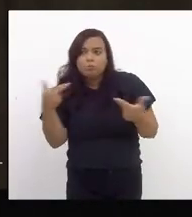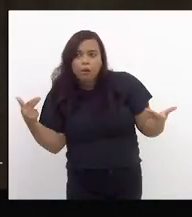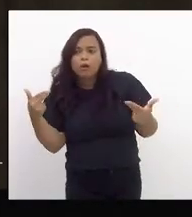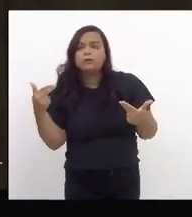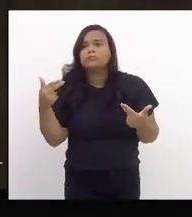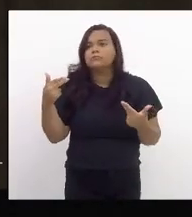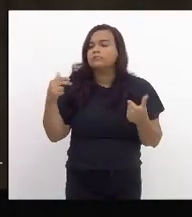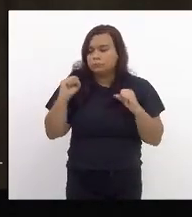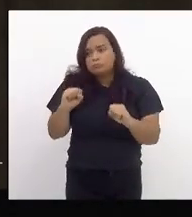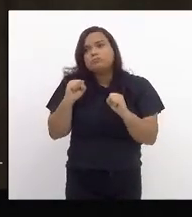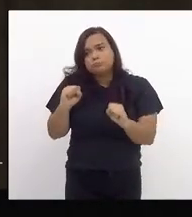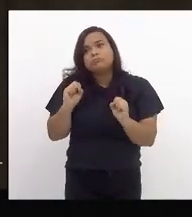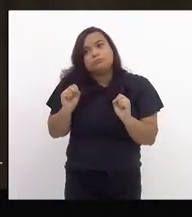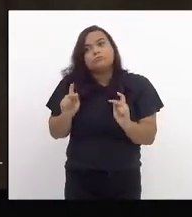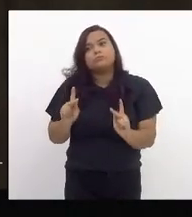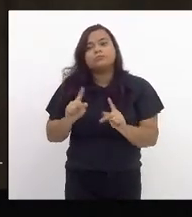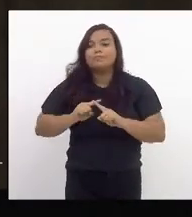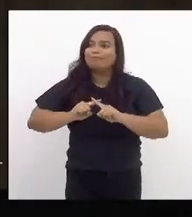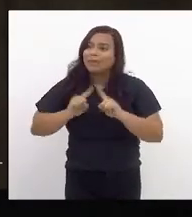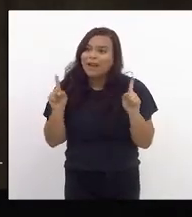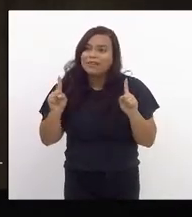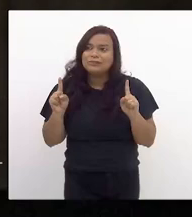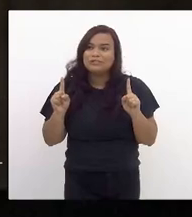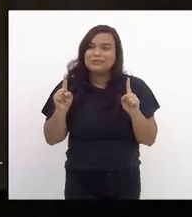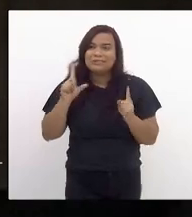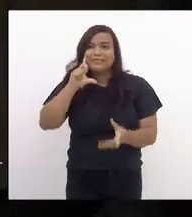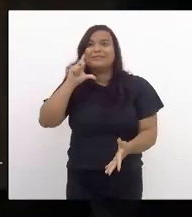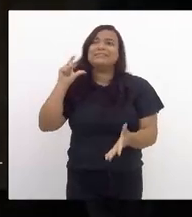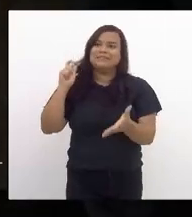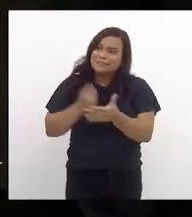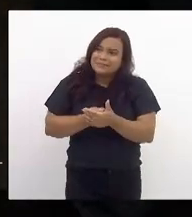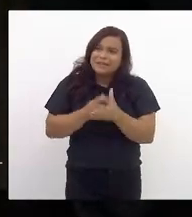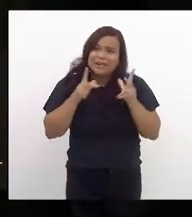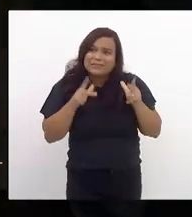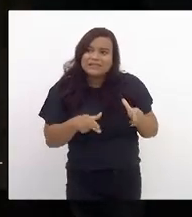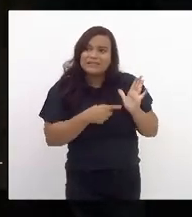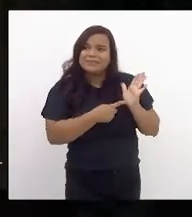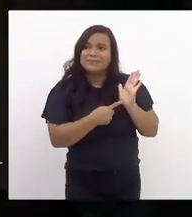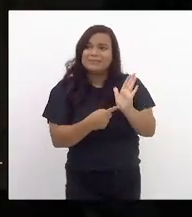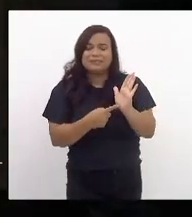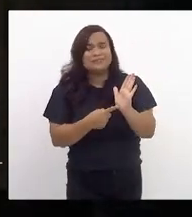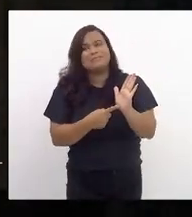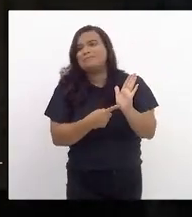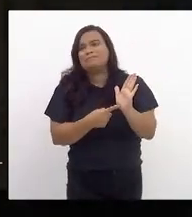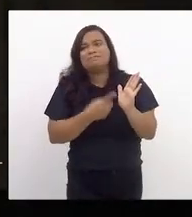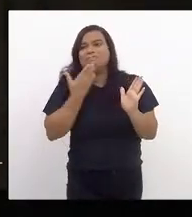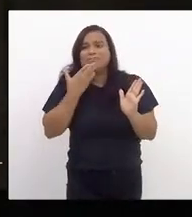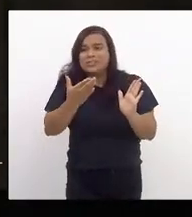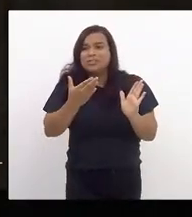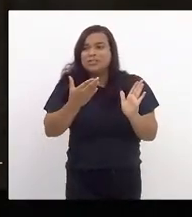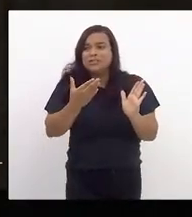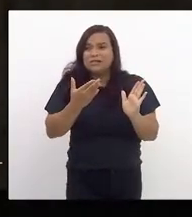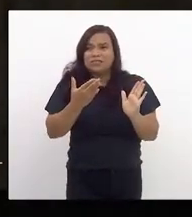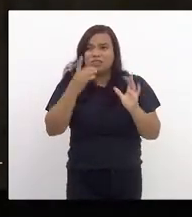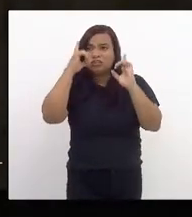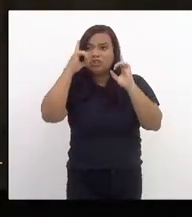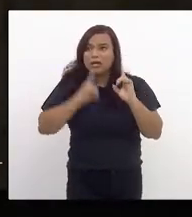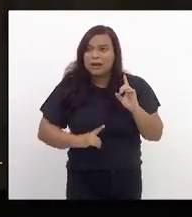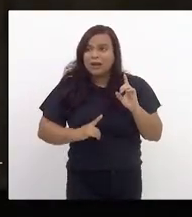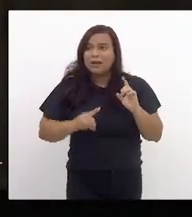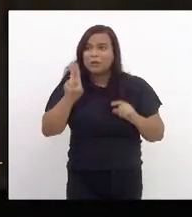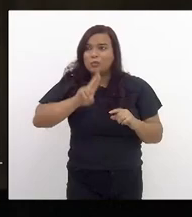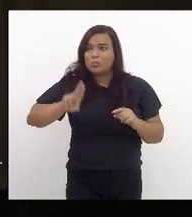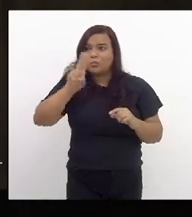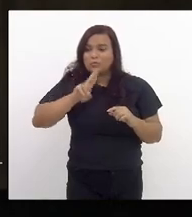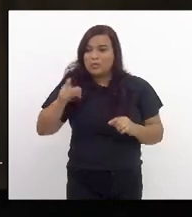entenderem, mas ao ingressarem e pedirem que o porte de armas que nós aprovamos na